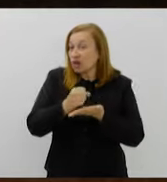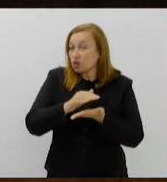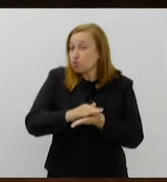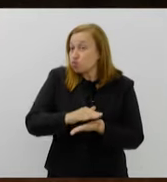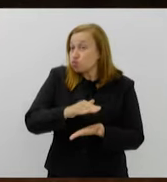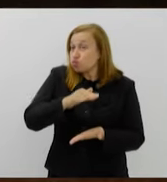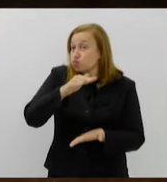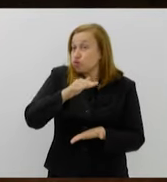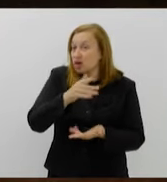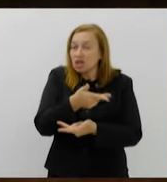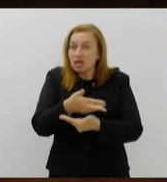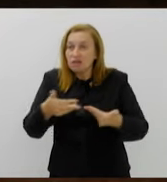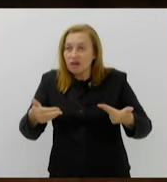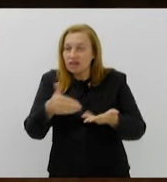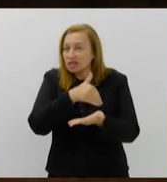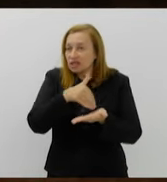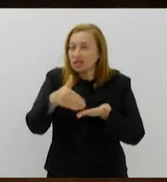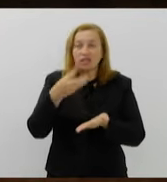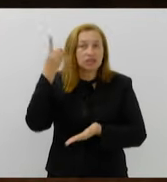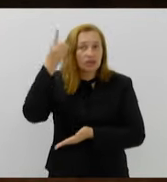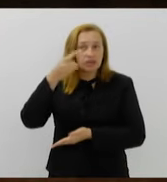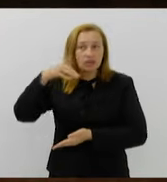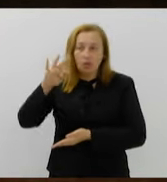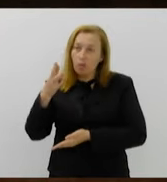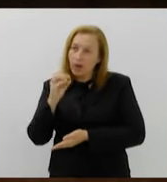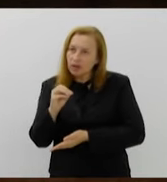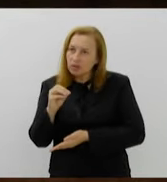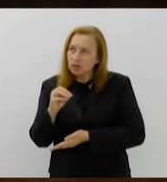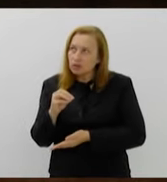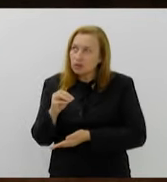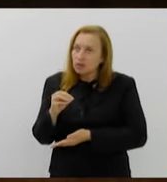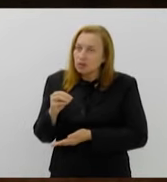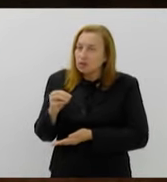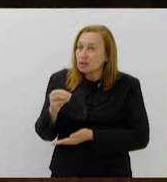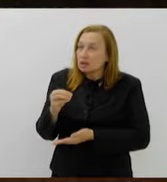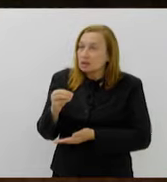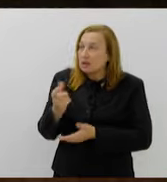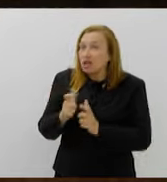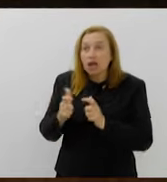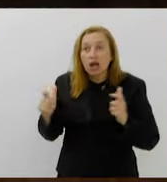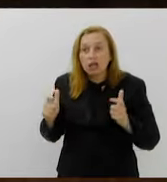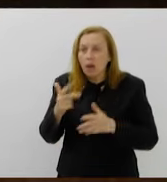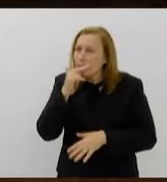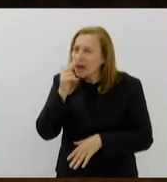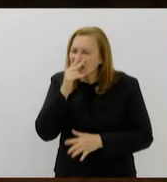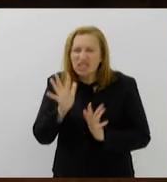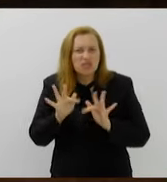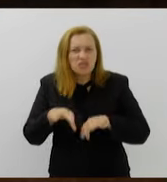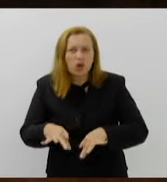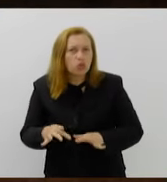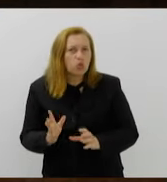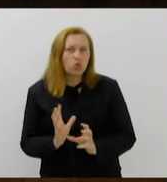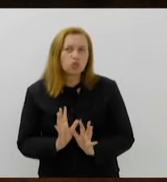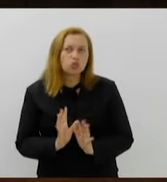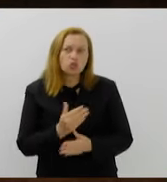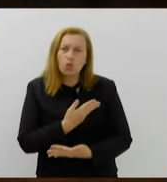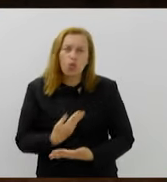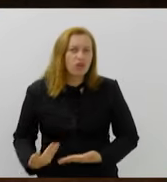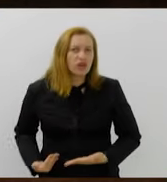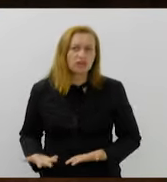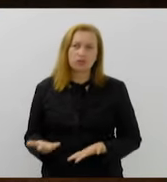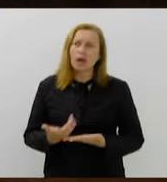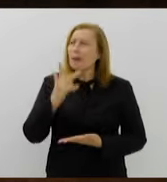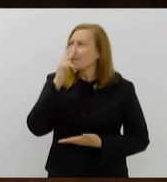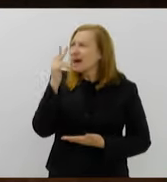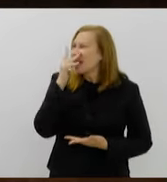diversas secretarias Deputado Galberto que é surreal parece que nós estamos no final de governo parece